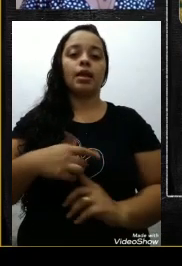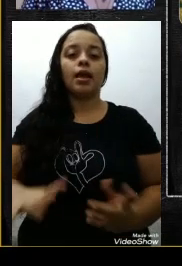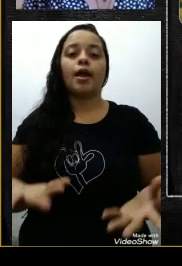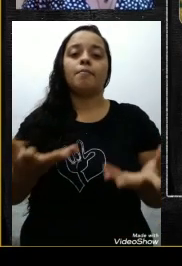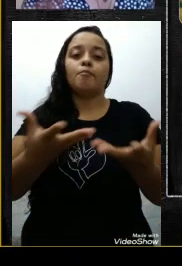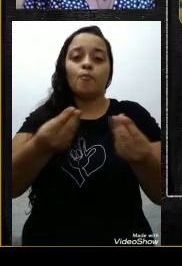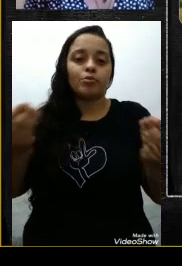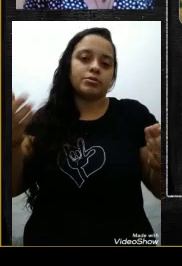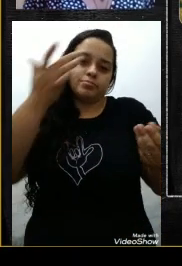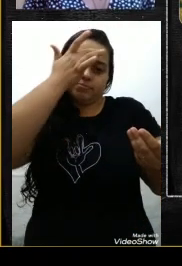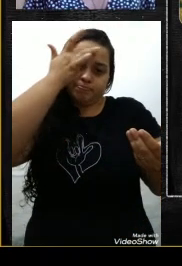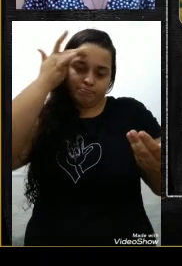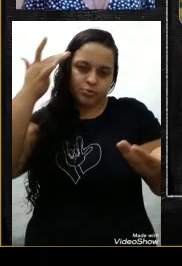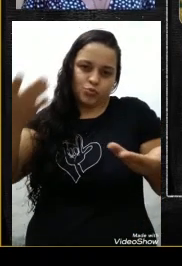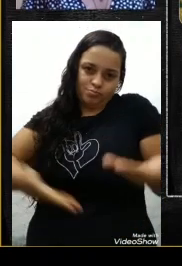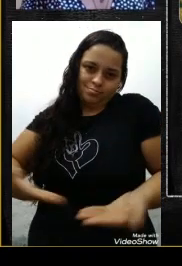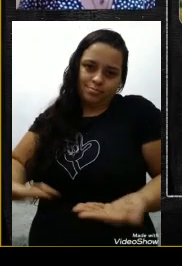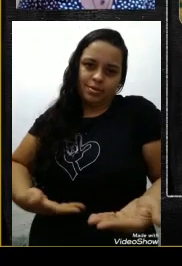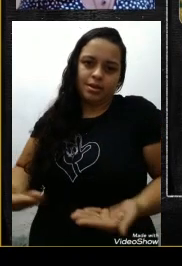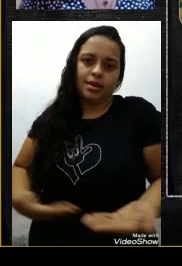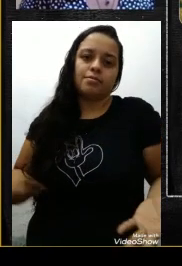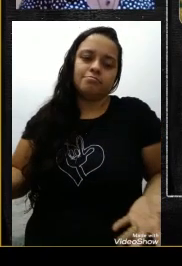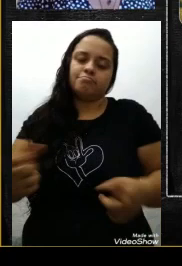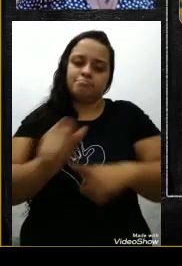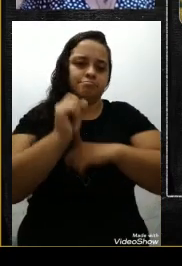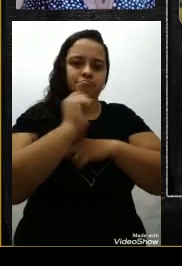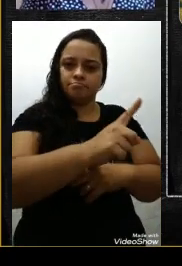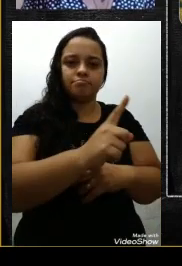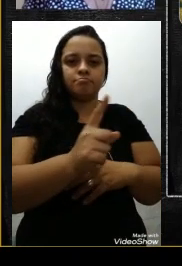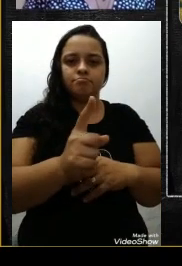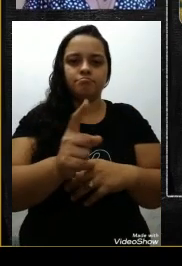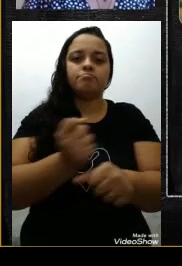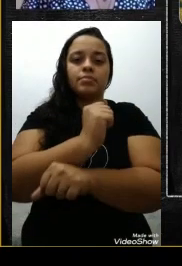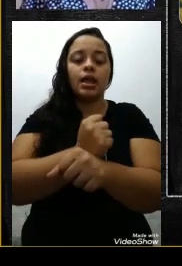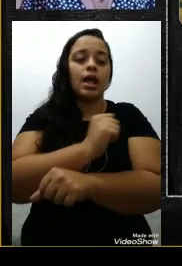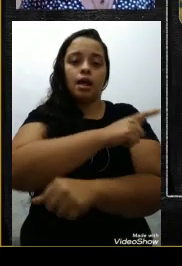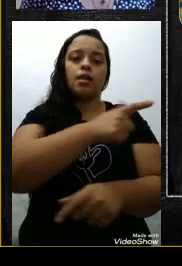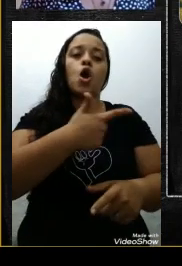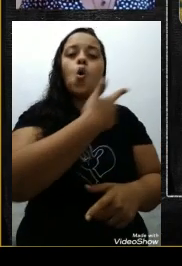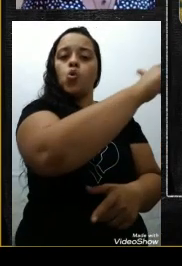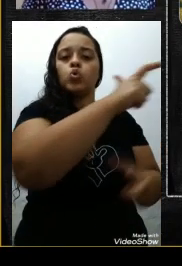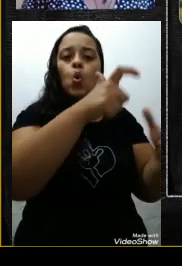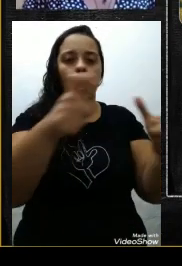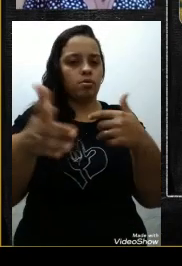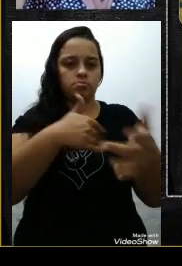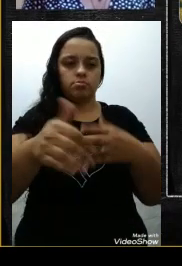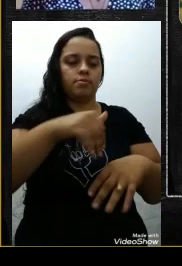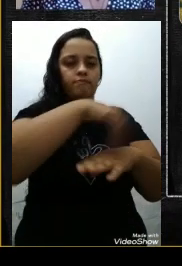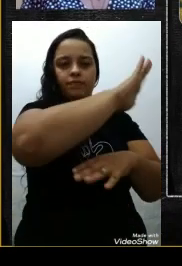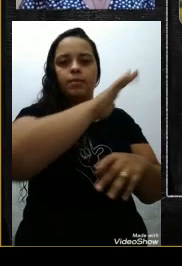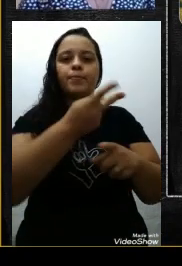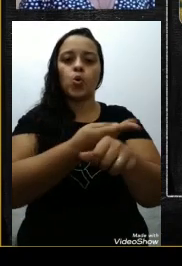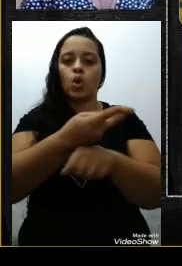não tinham mais como ficar dentro desses feudos e os senhores, os nobres, expulsavam eles. E eles eram obrigados a procurar um outro